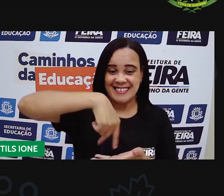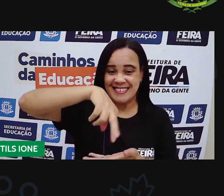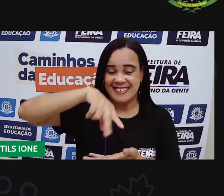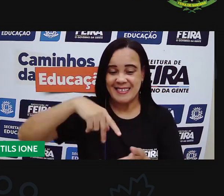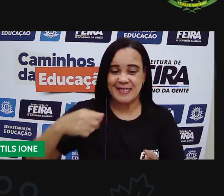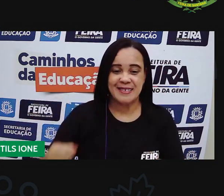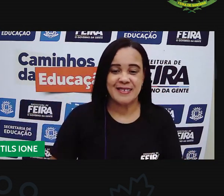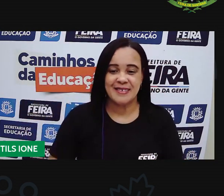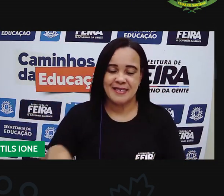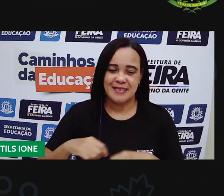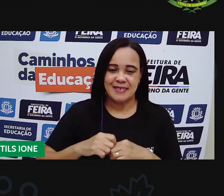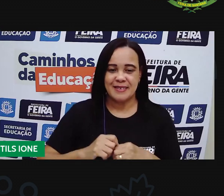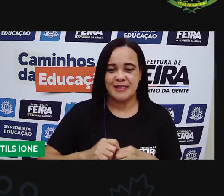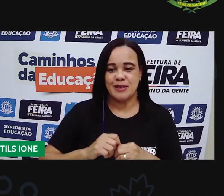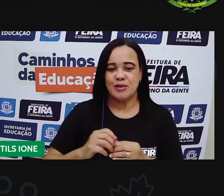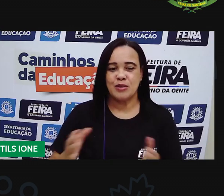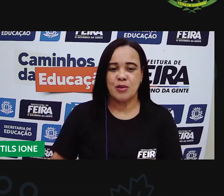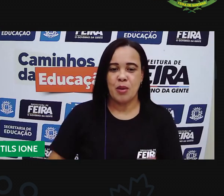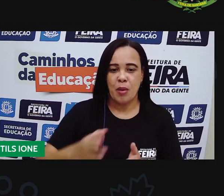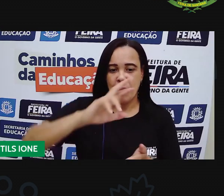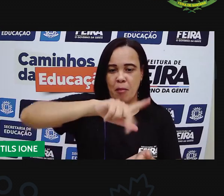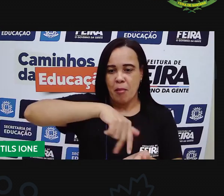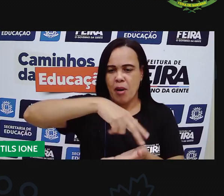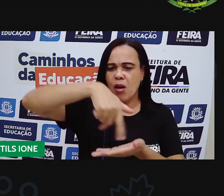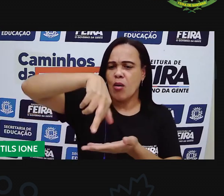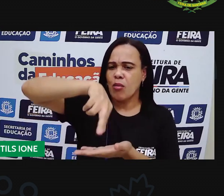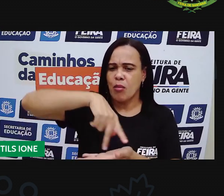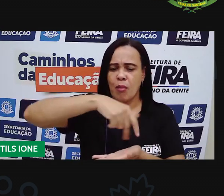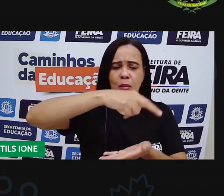No palco rodopiou na ponta do pé.